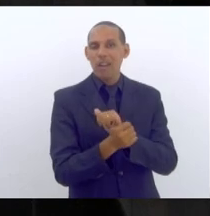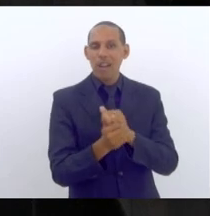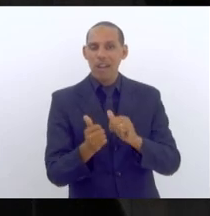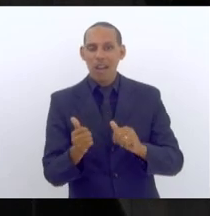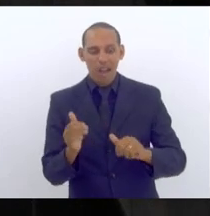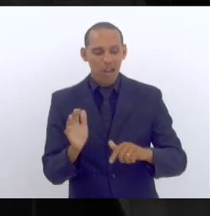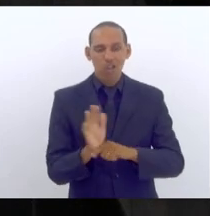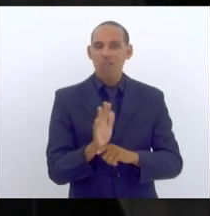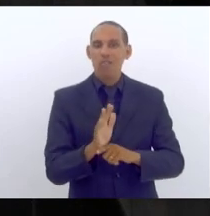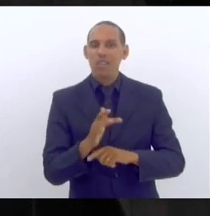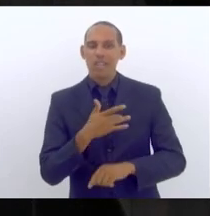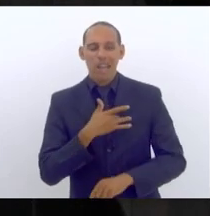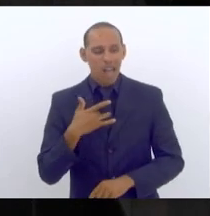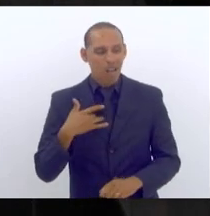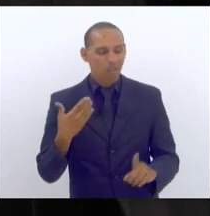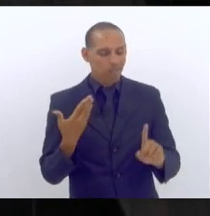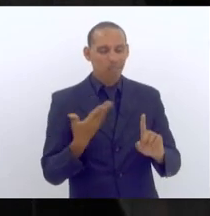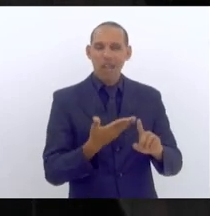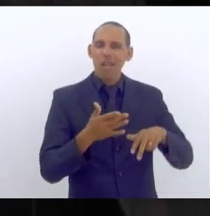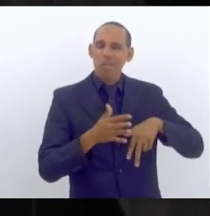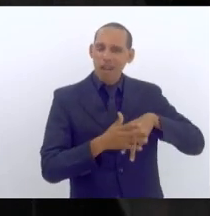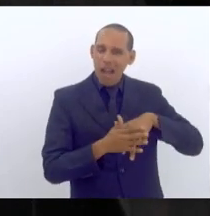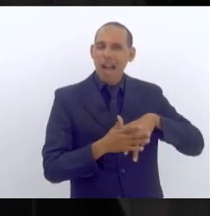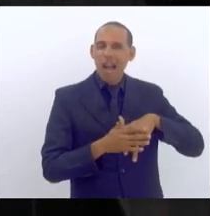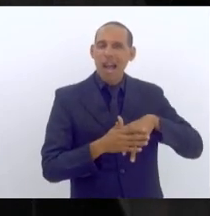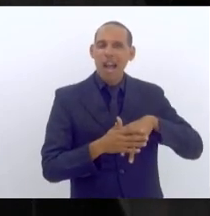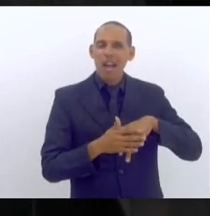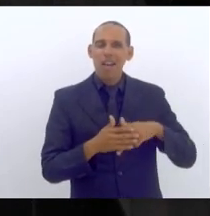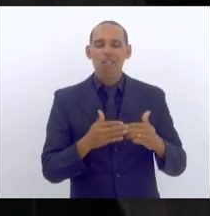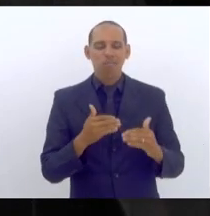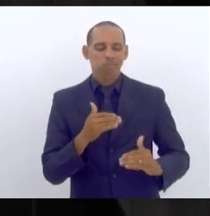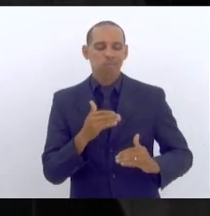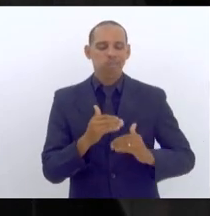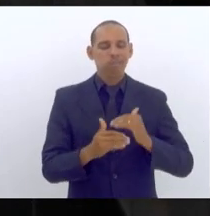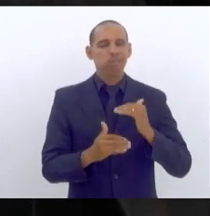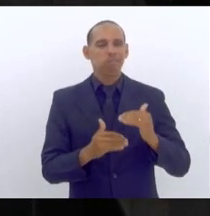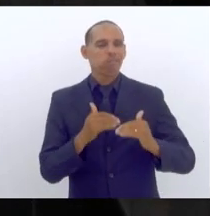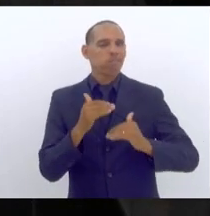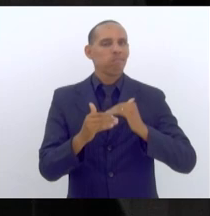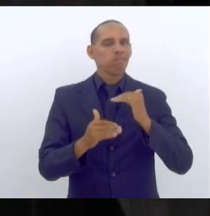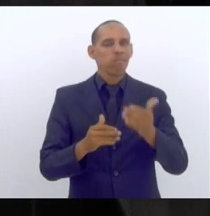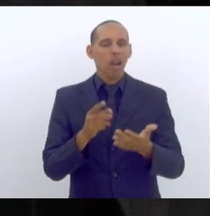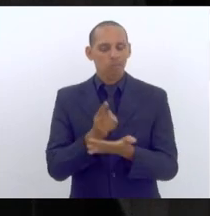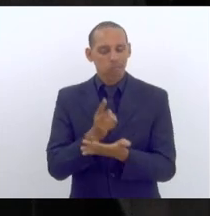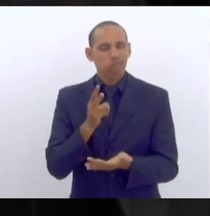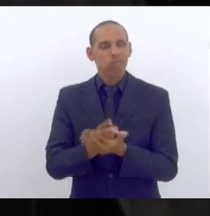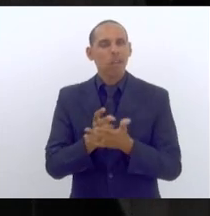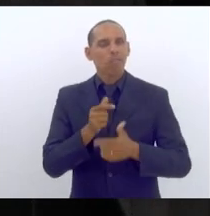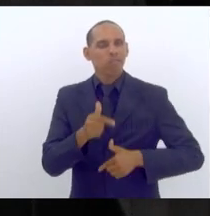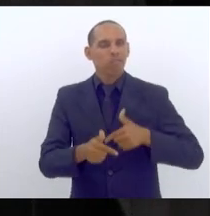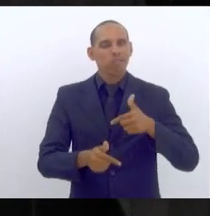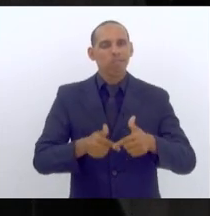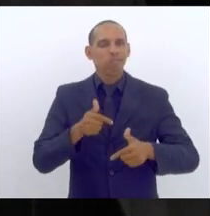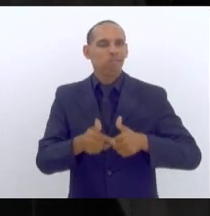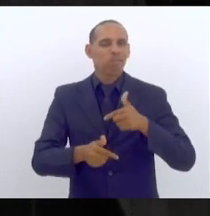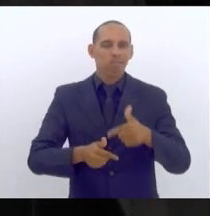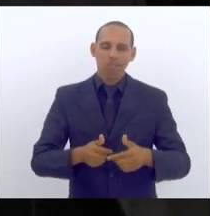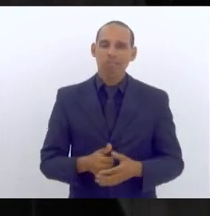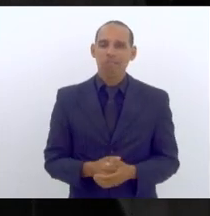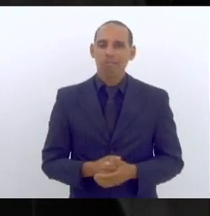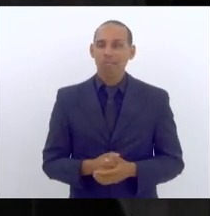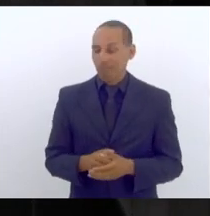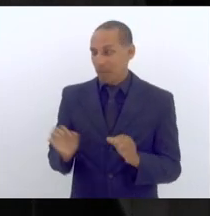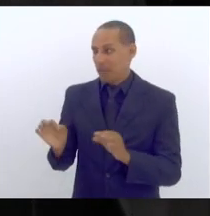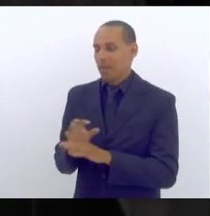a saúde desse paciente continue sendo trabalhado e desenvolvida para